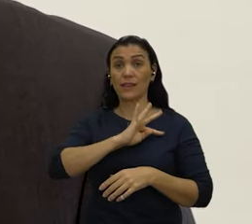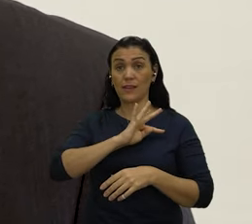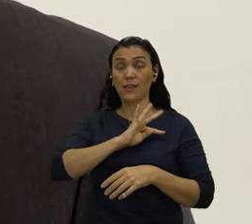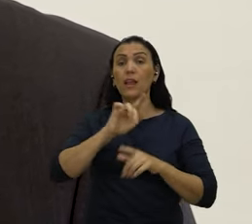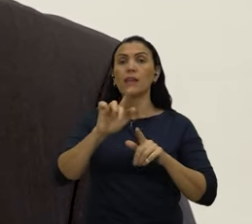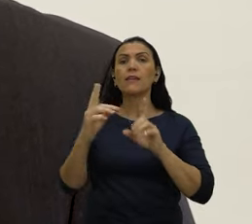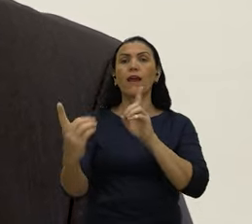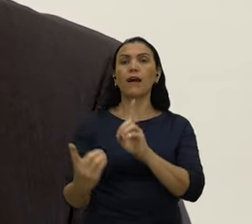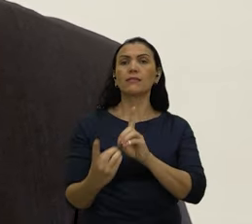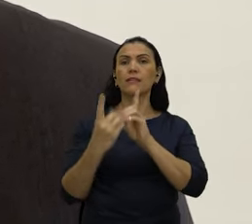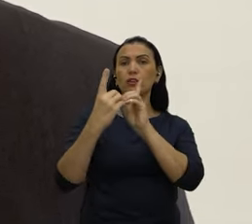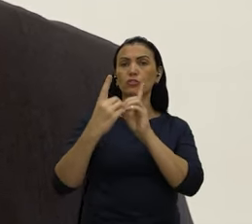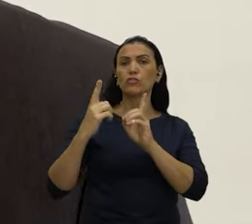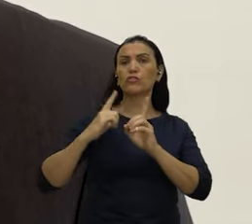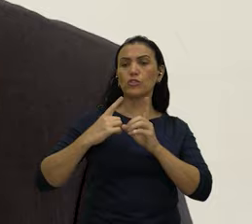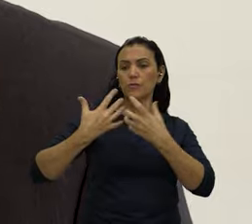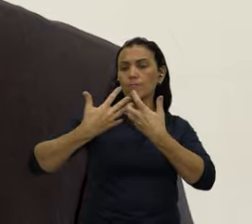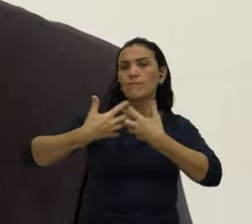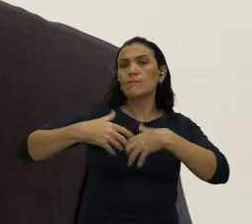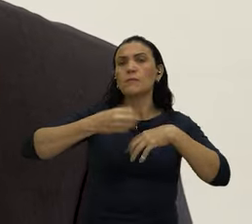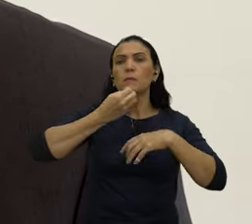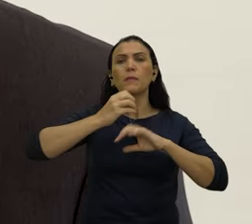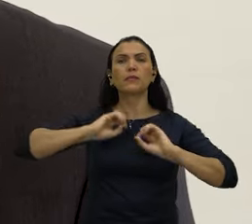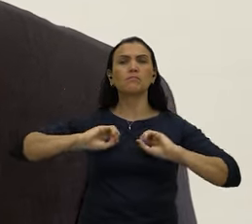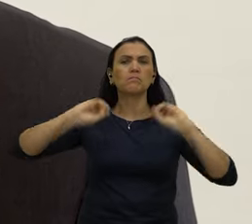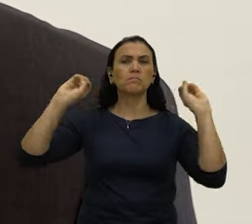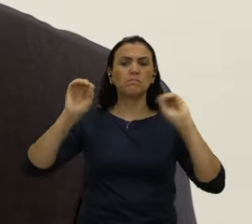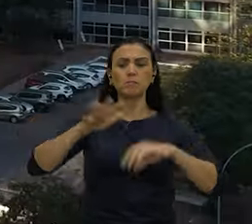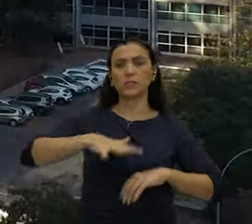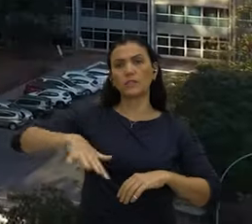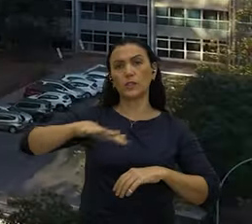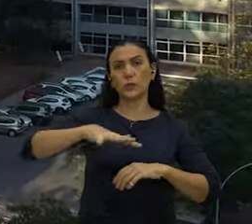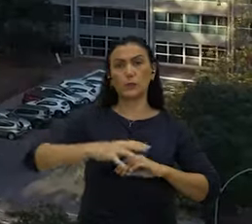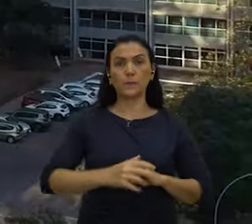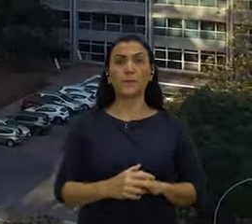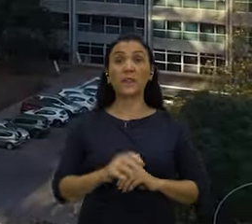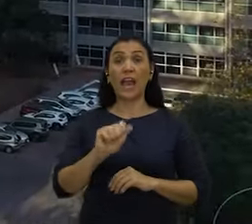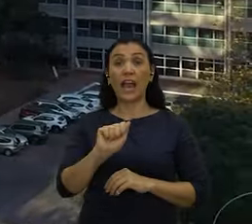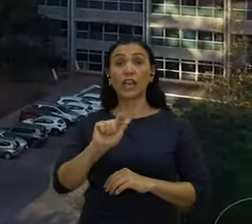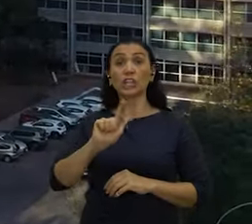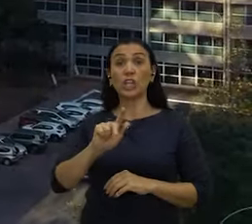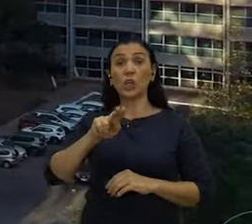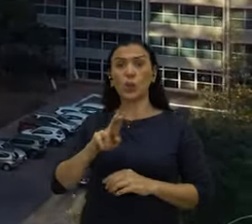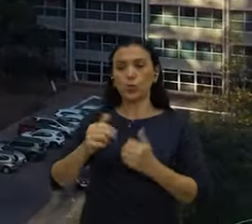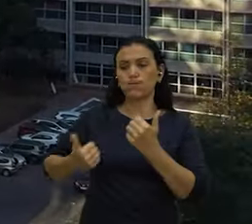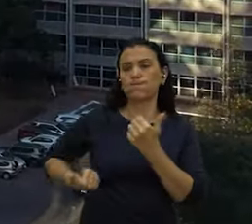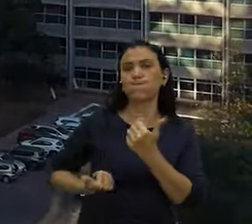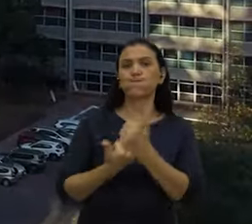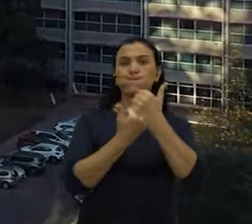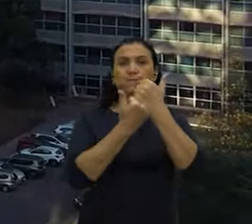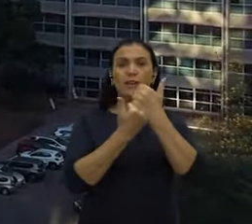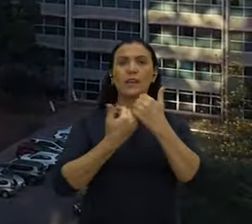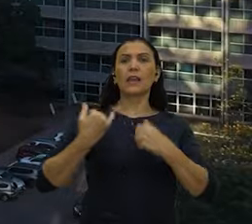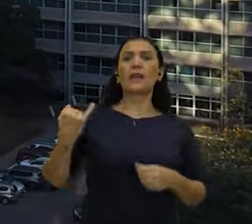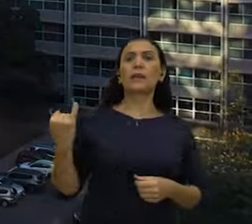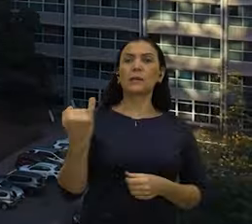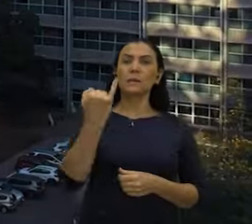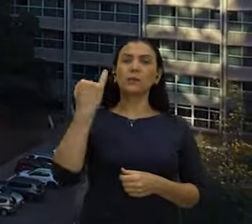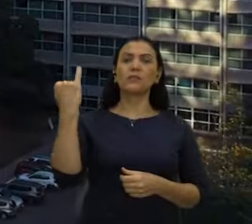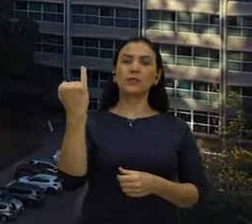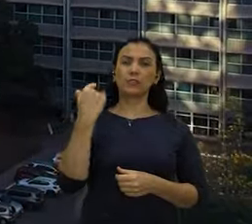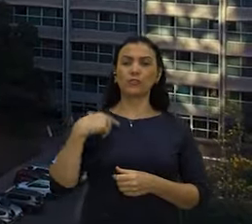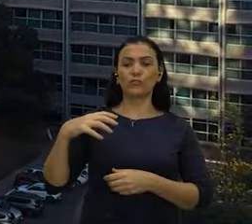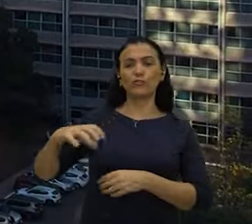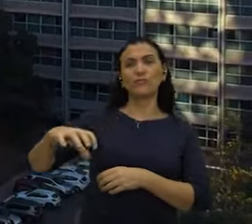para atendimento de eficiência daquele setor. E a AGU dá um apoio muito importante ao trabalho